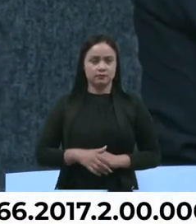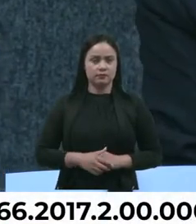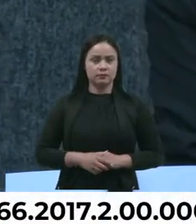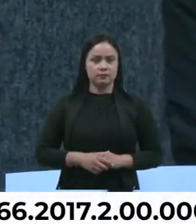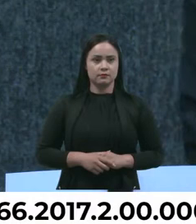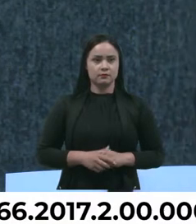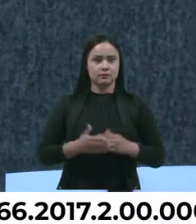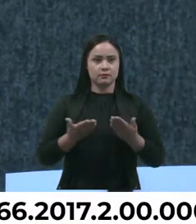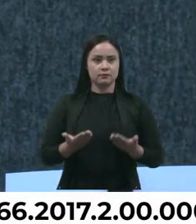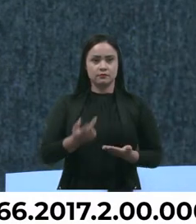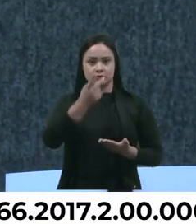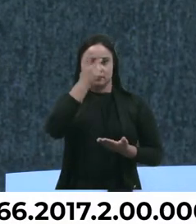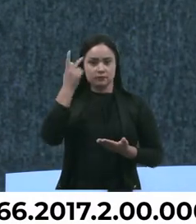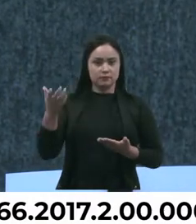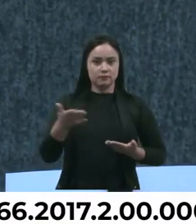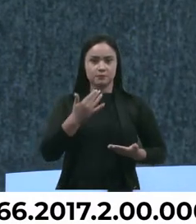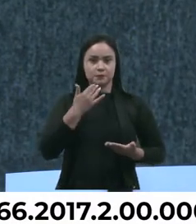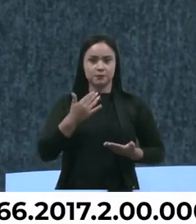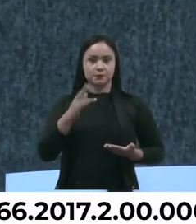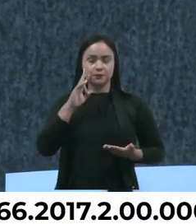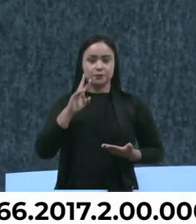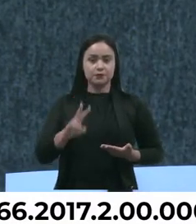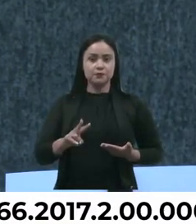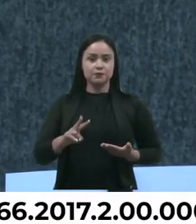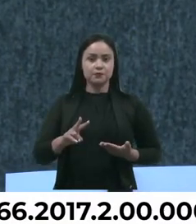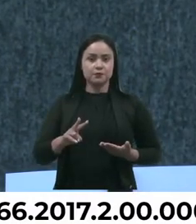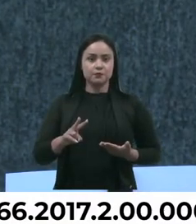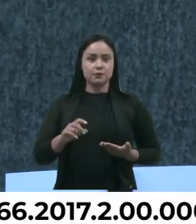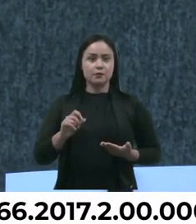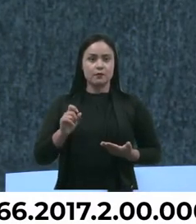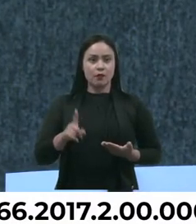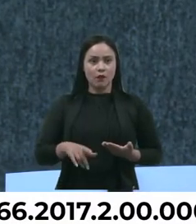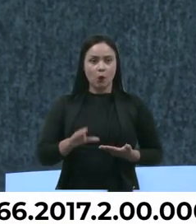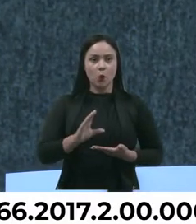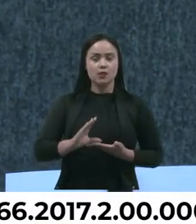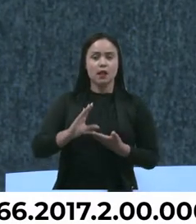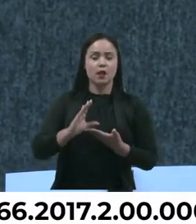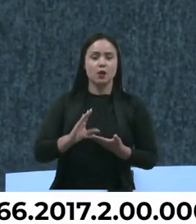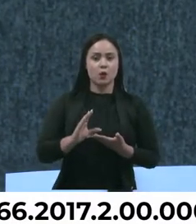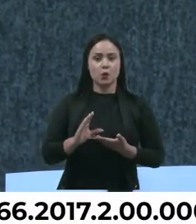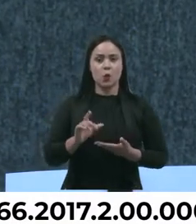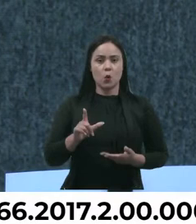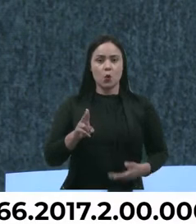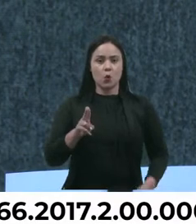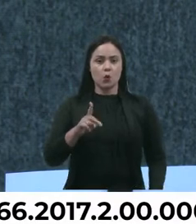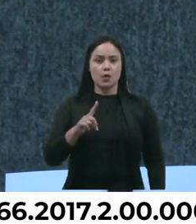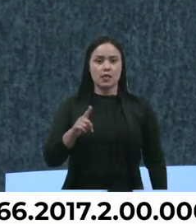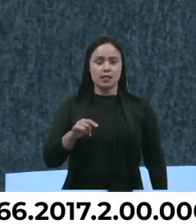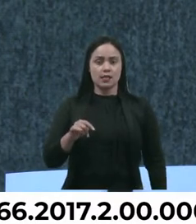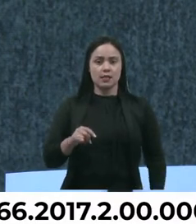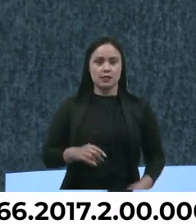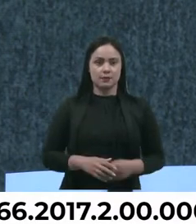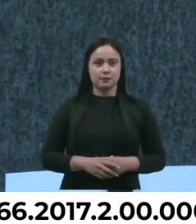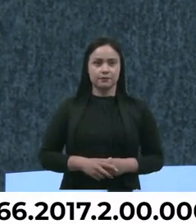Isso. Então, quem traz o pedido de vista é o conselheiro Luiz Fernando Bandeira de Melo.